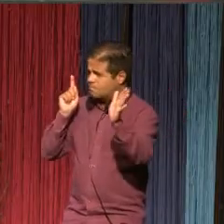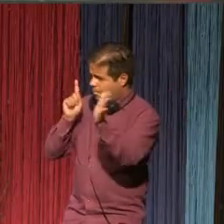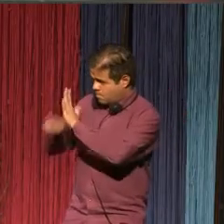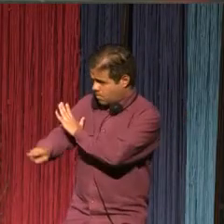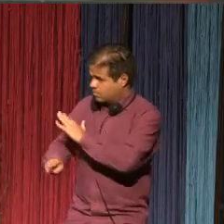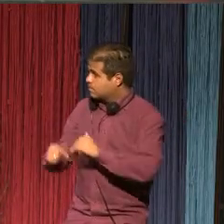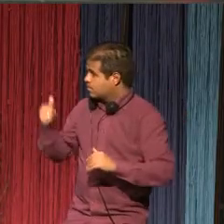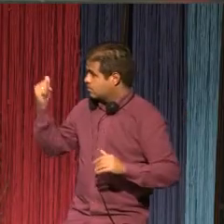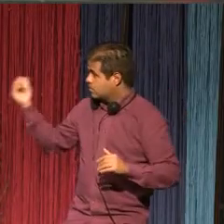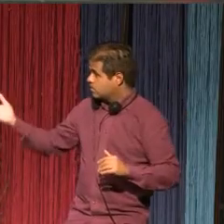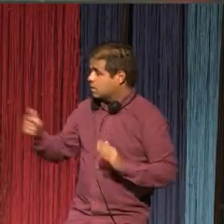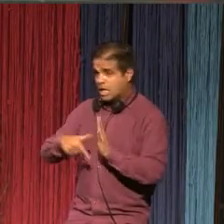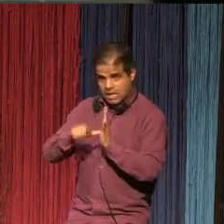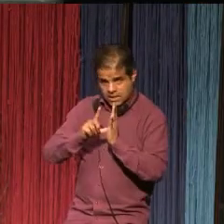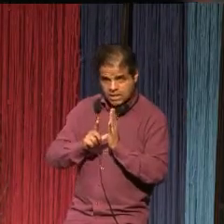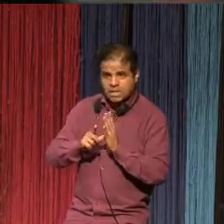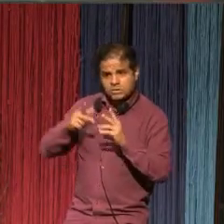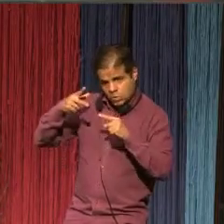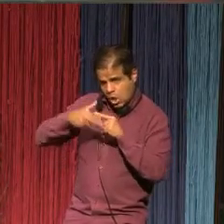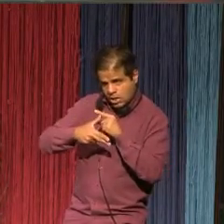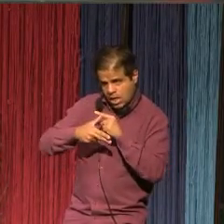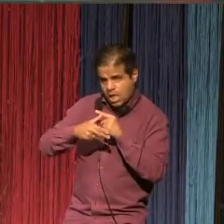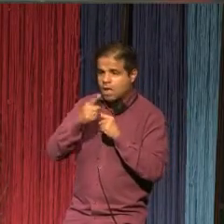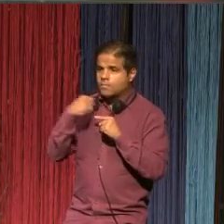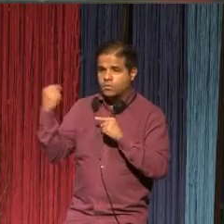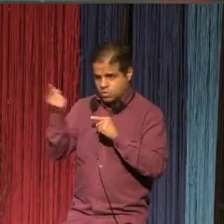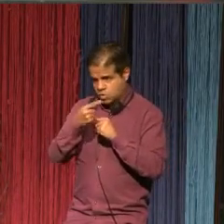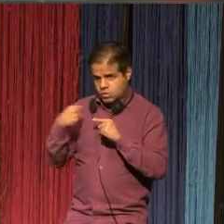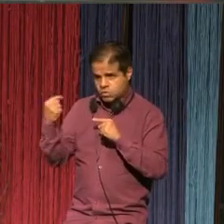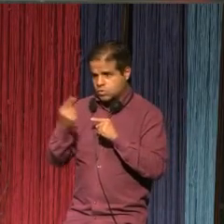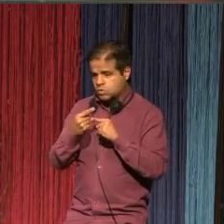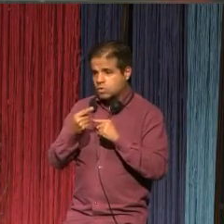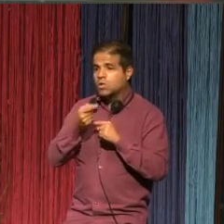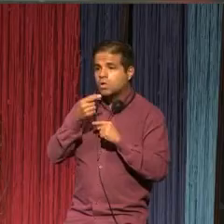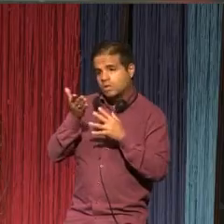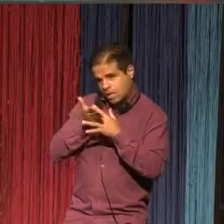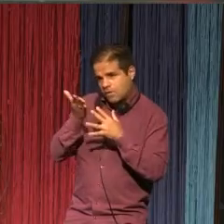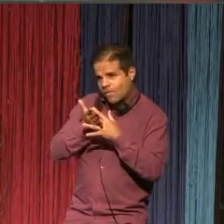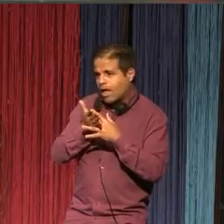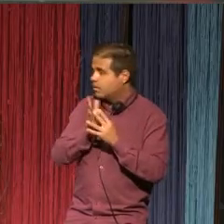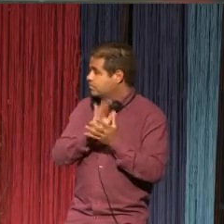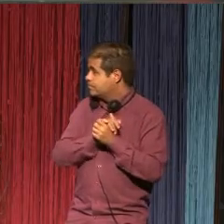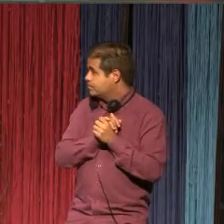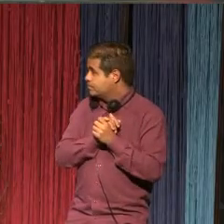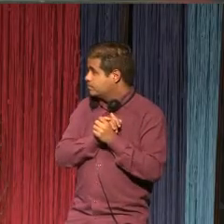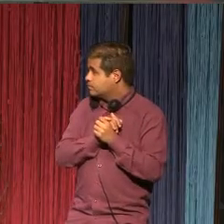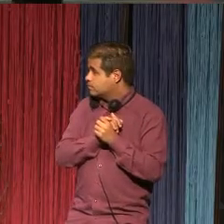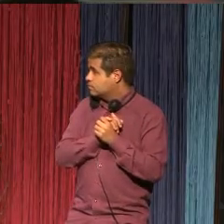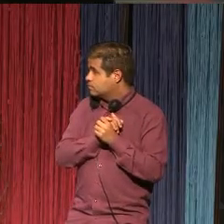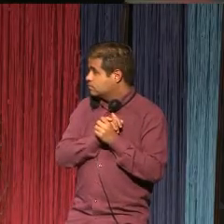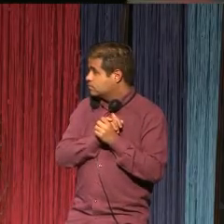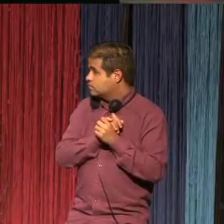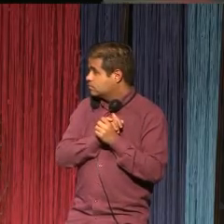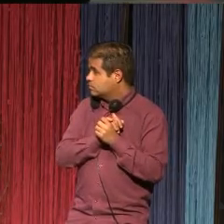pergunta antes da gente interromper para nosso intervalo.